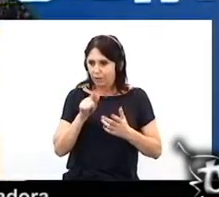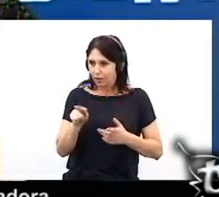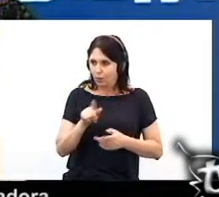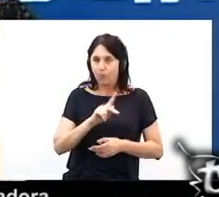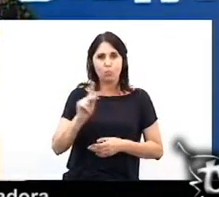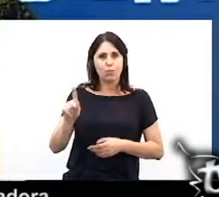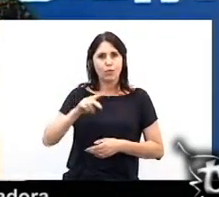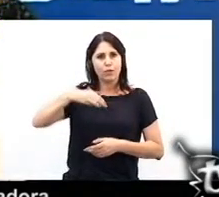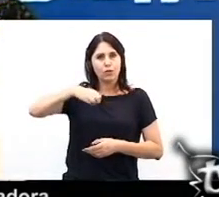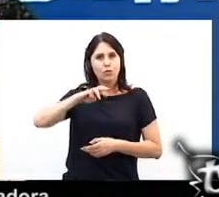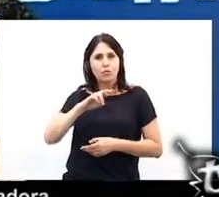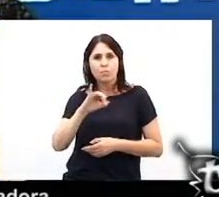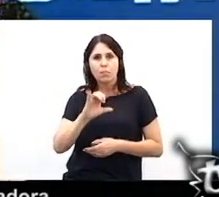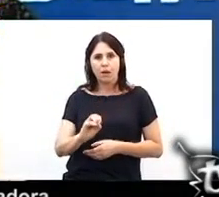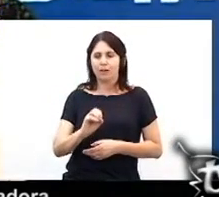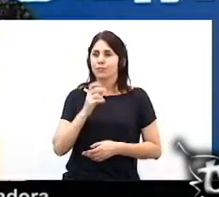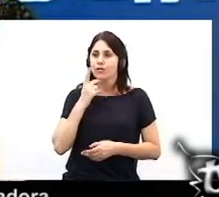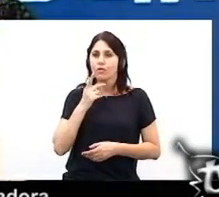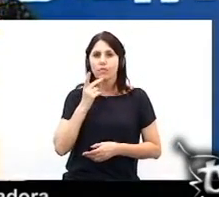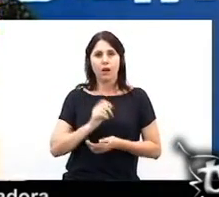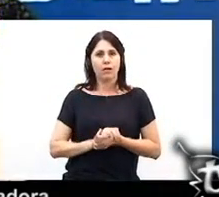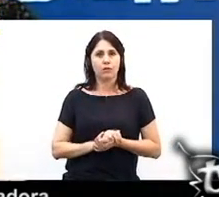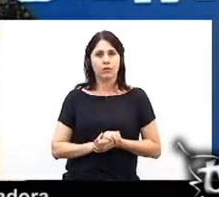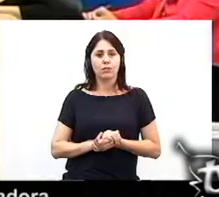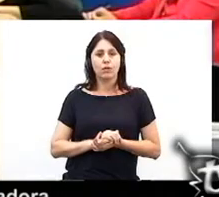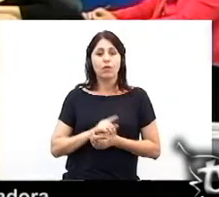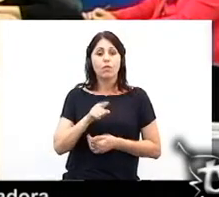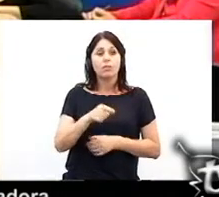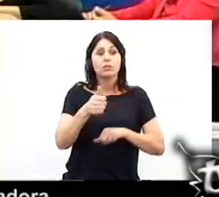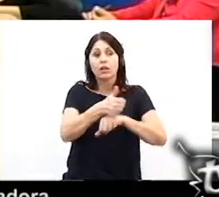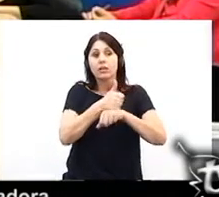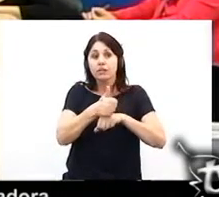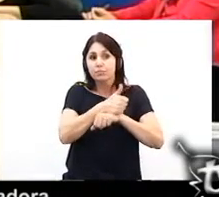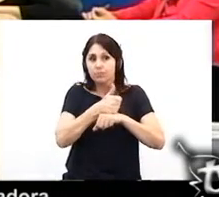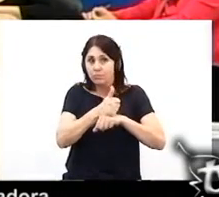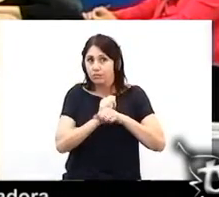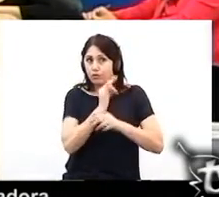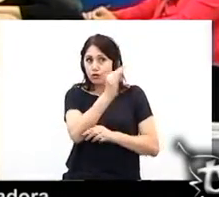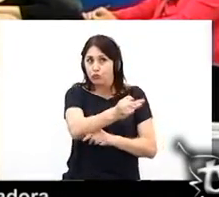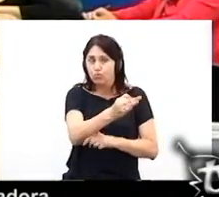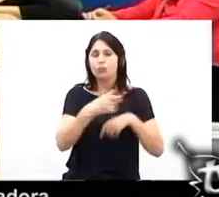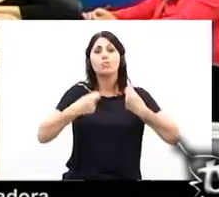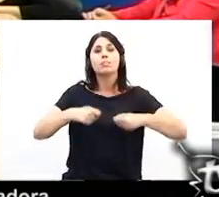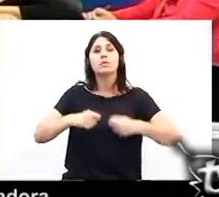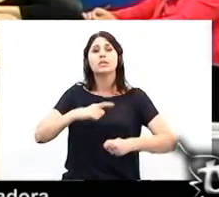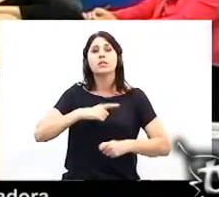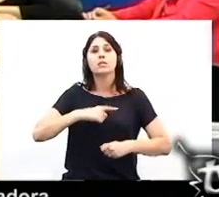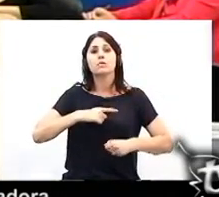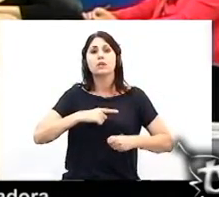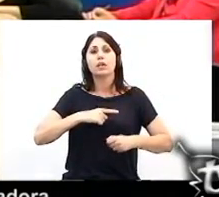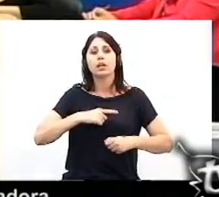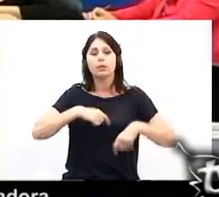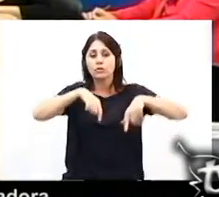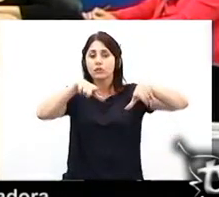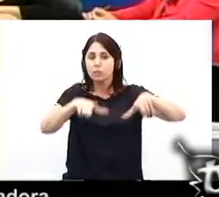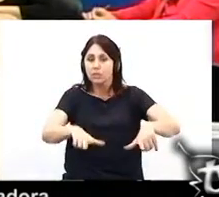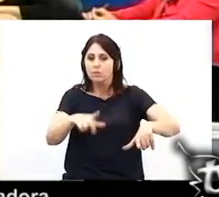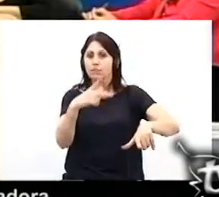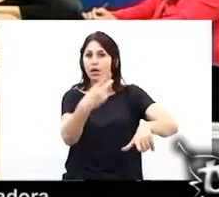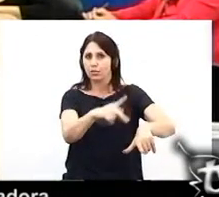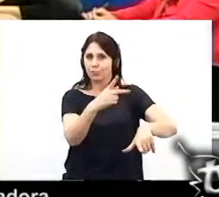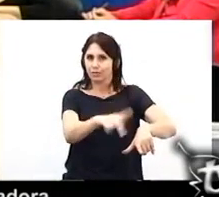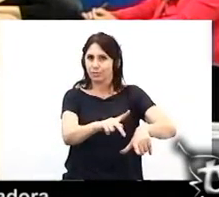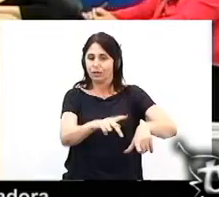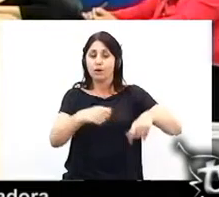como o professor Márcio, e eu costumo trabalhar isso com os meus alunos, que são de diversos cursos,